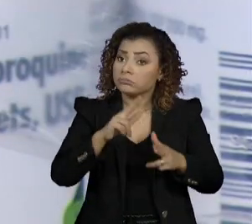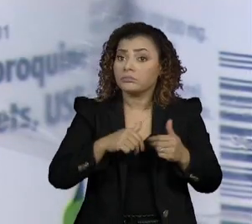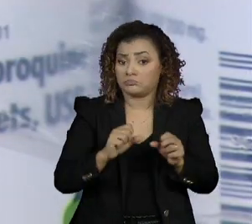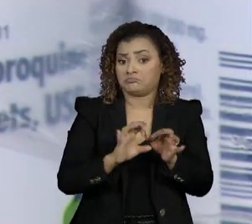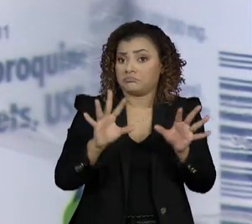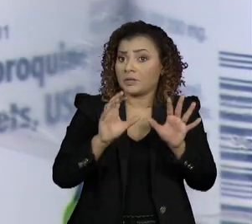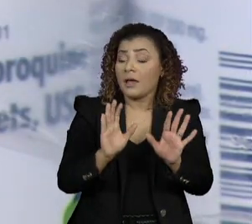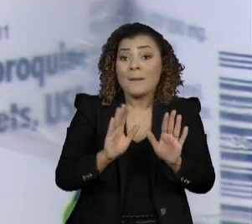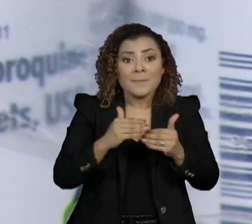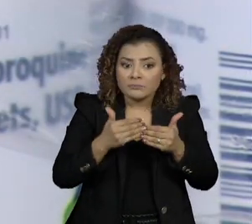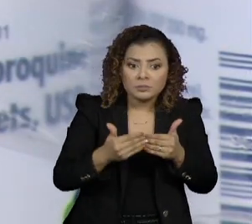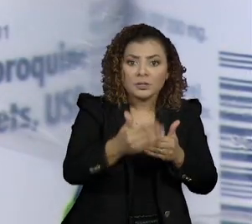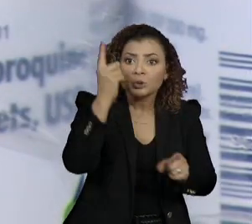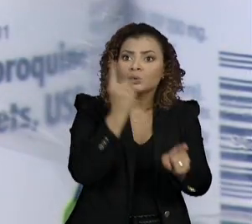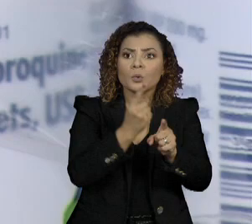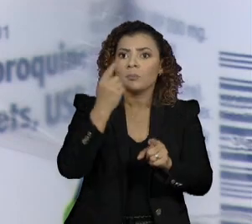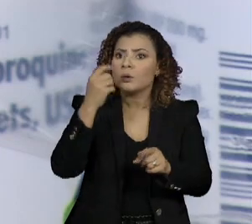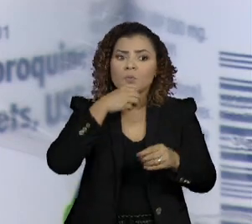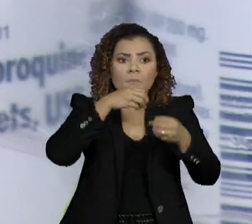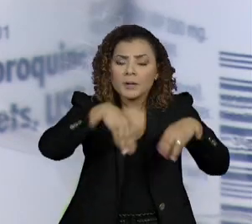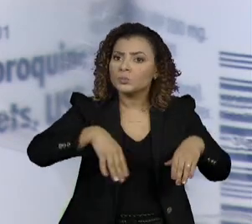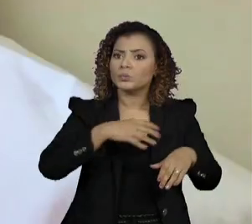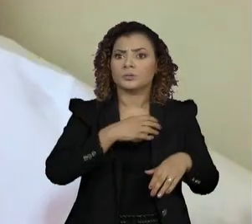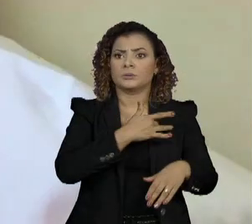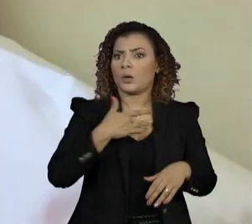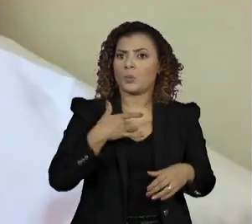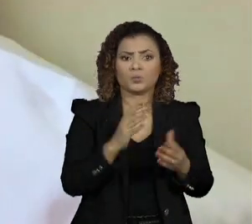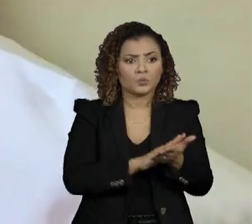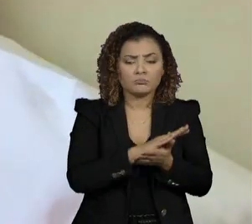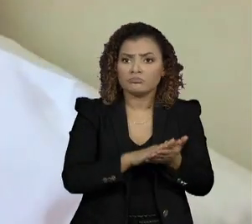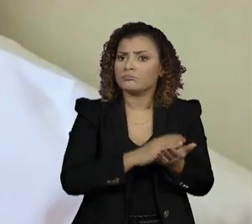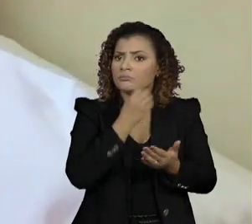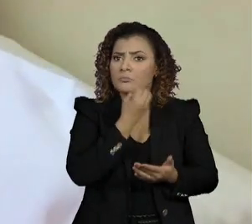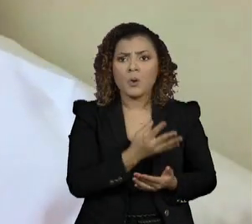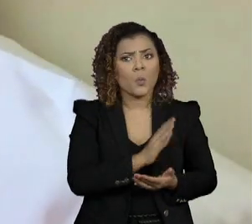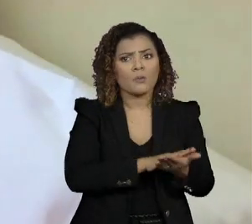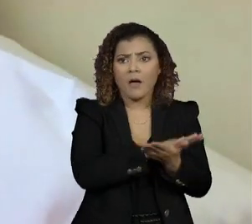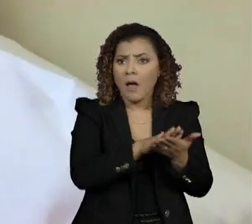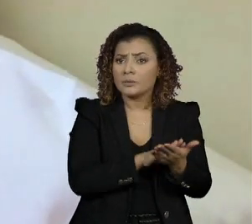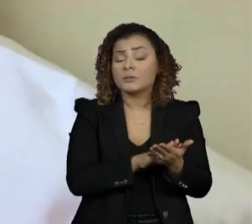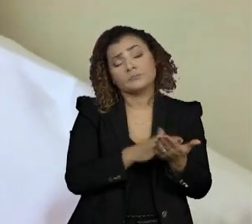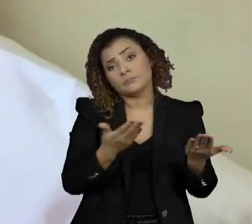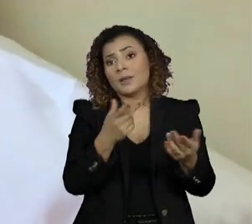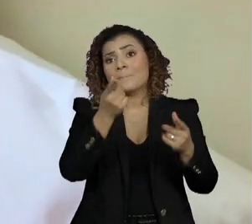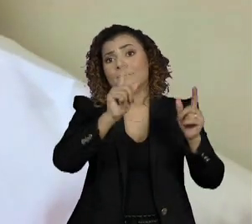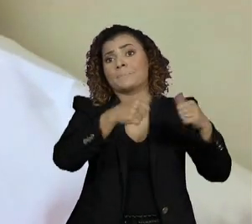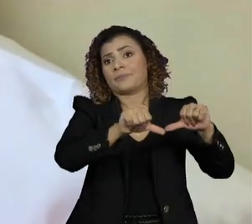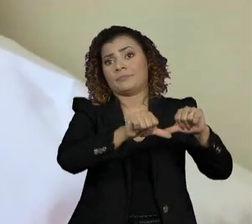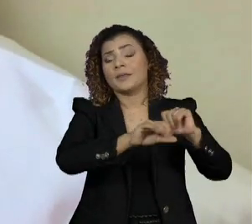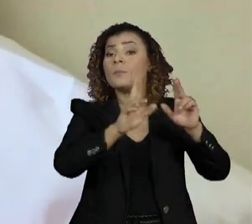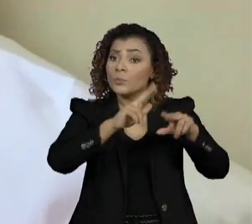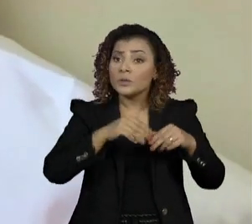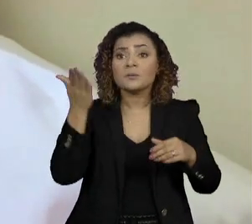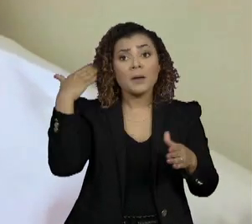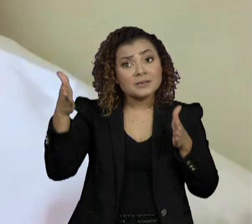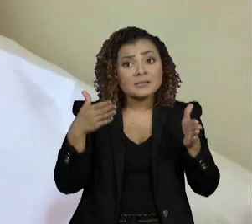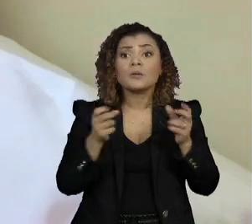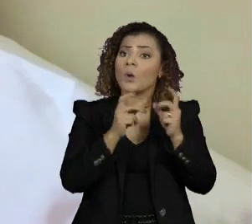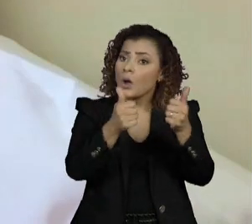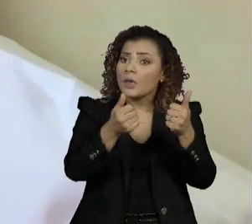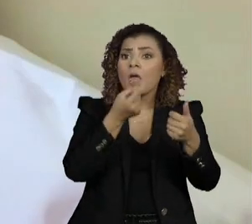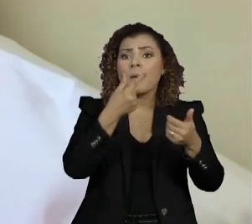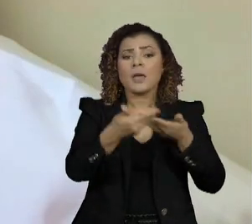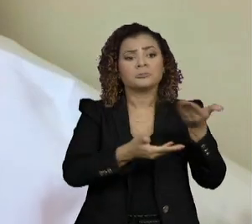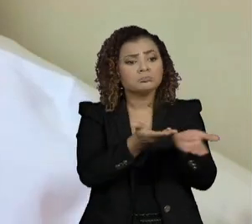alguma plausibilidade do ponto de vista da biologia, que pudesse ter efeito contra esse vírus. Naquela época era plausível que se fizesse uso dessas